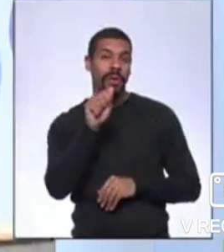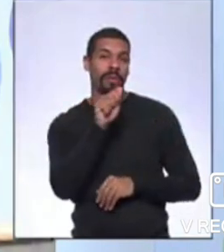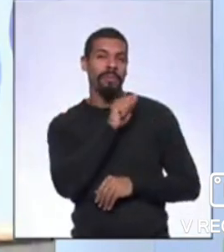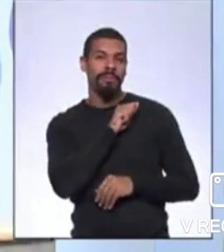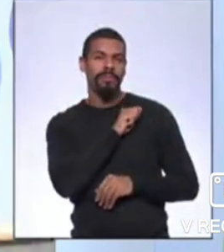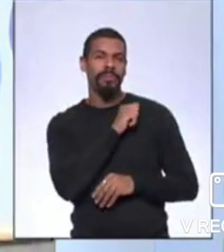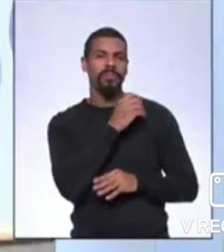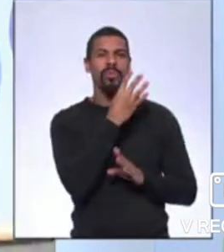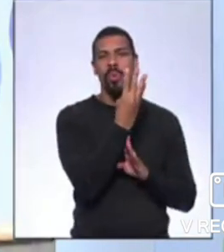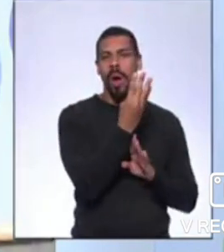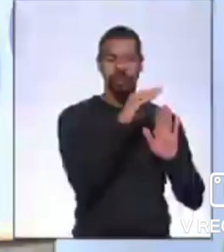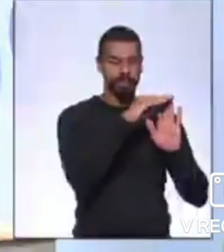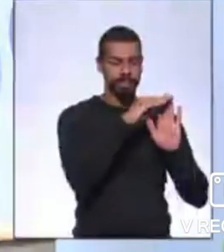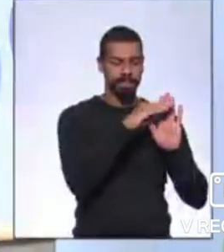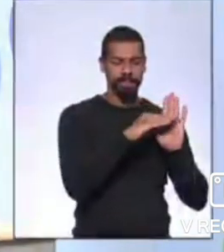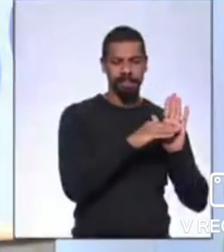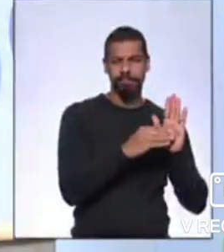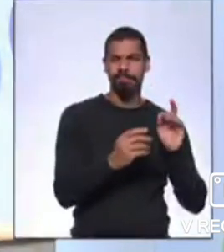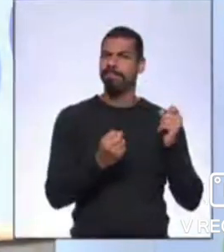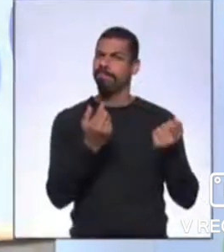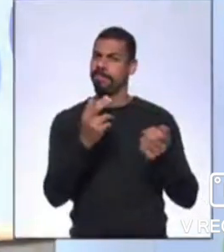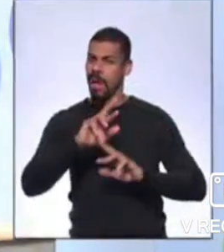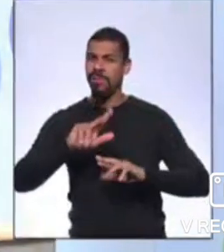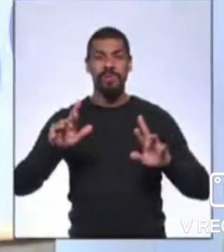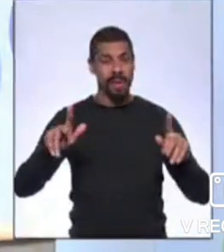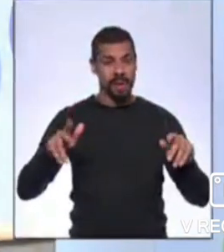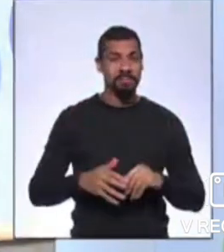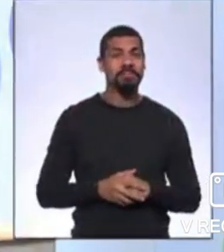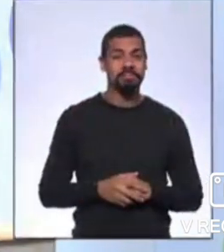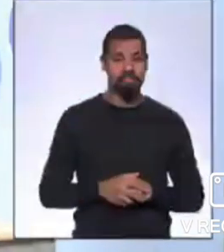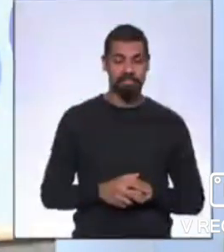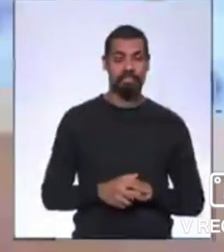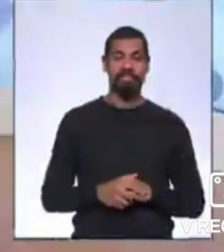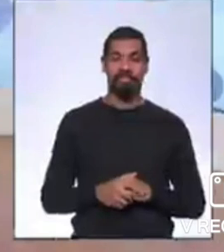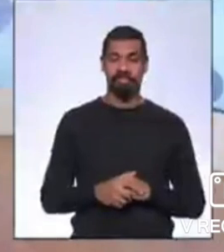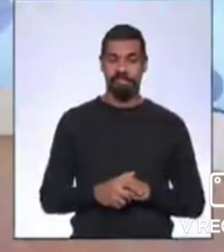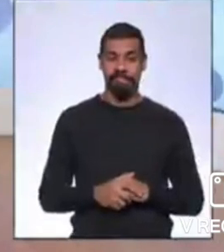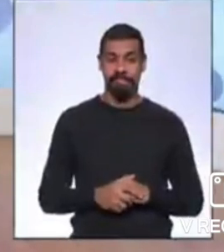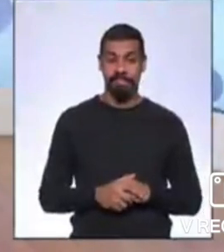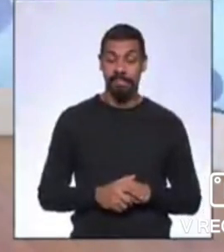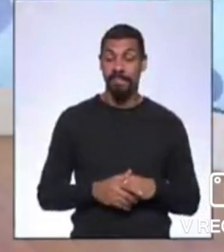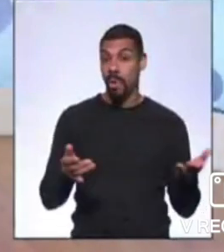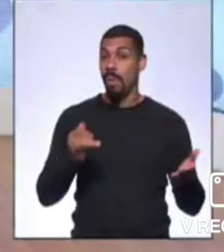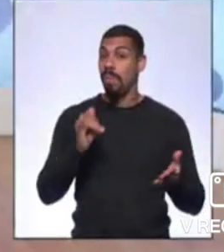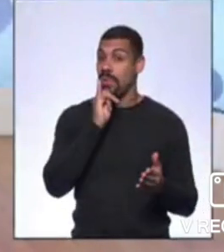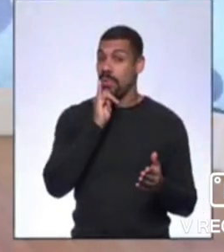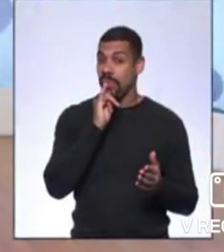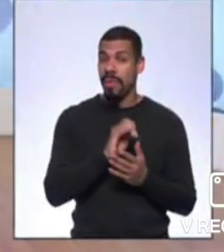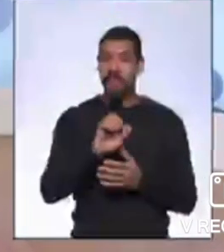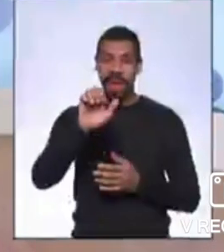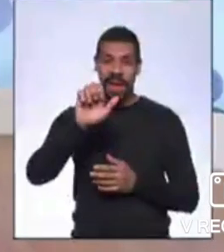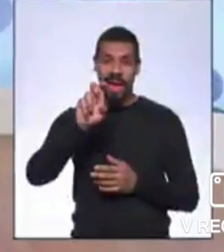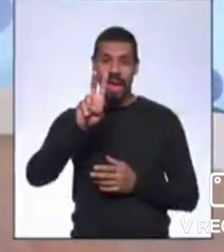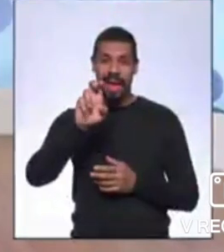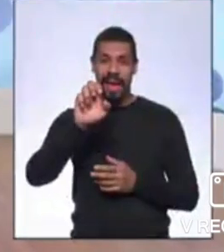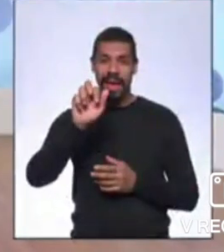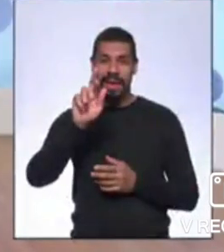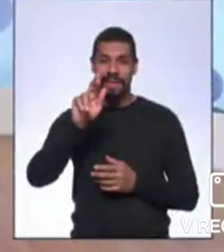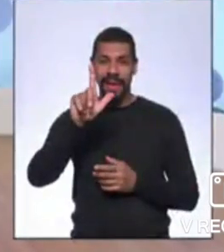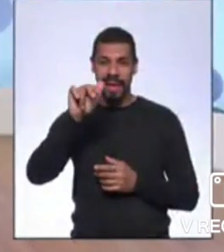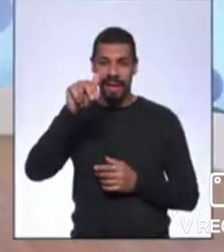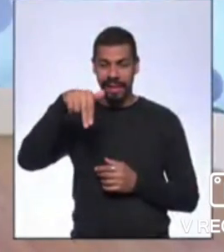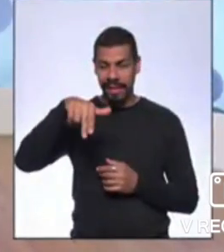mandamento 4. Eles estão diversificando, professora. Eles estão diversificando, né? Então, por exemplo, a Evelyn que colocou o mandamento 4,